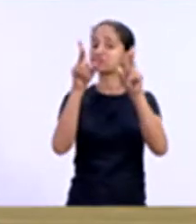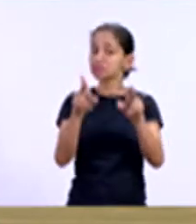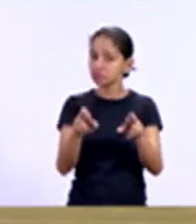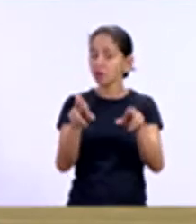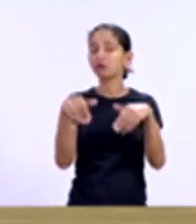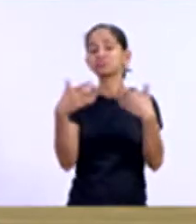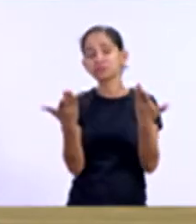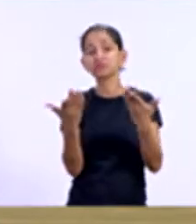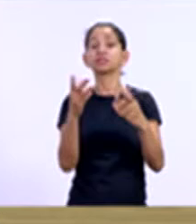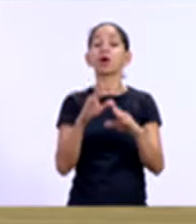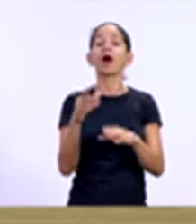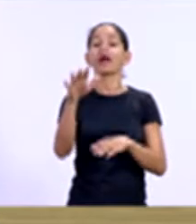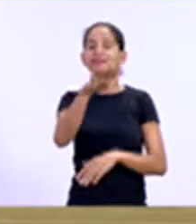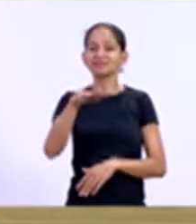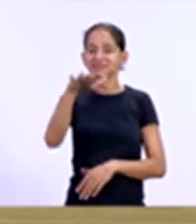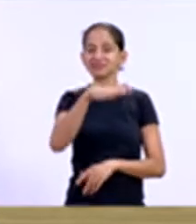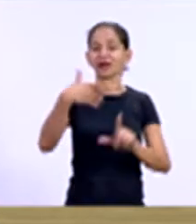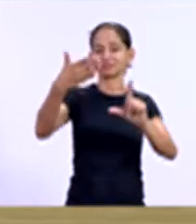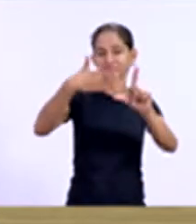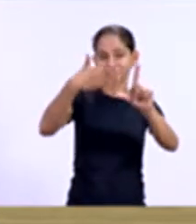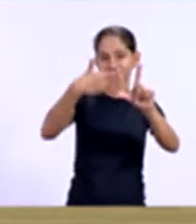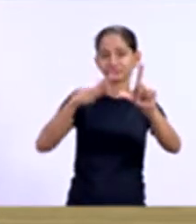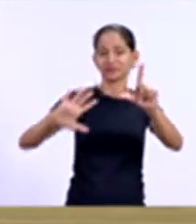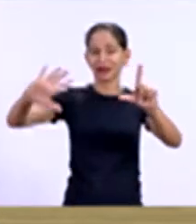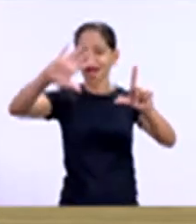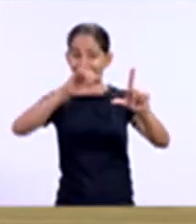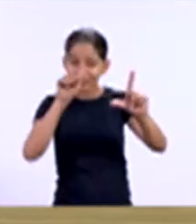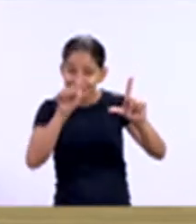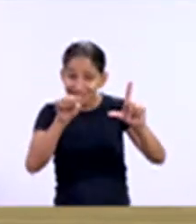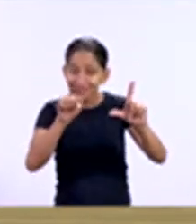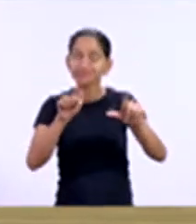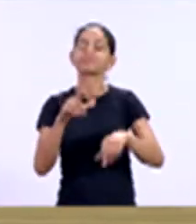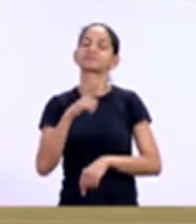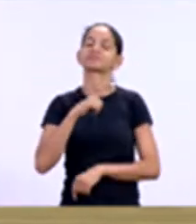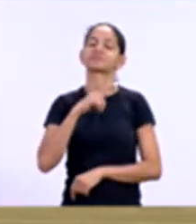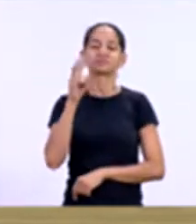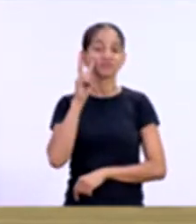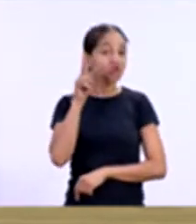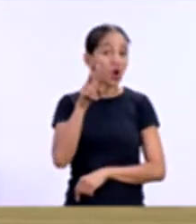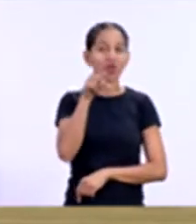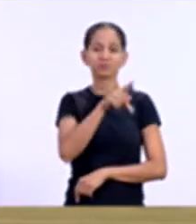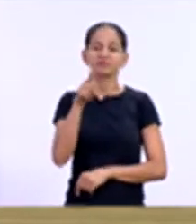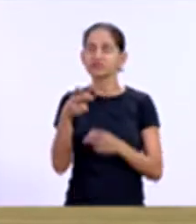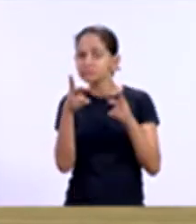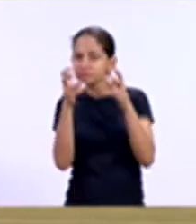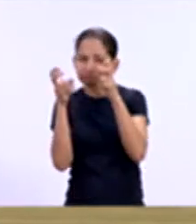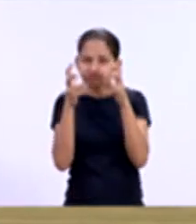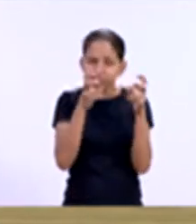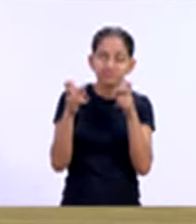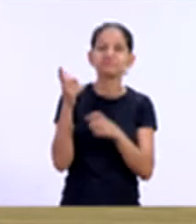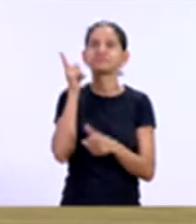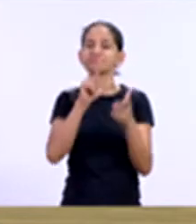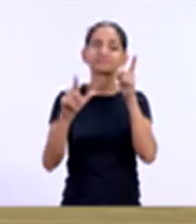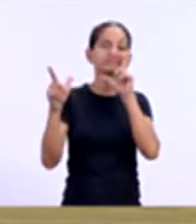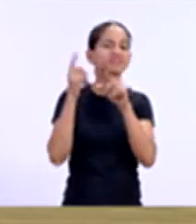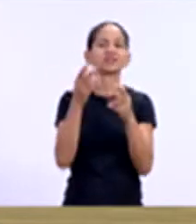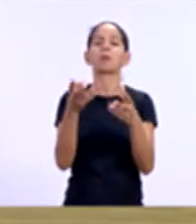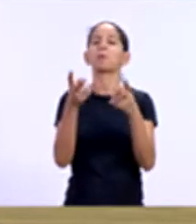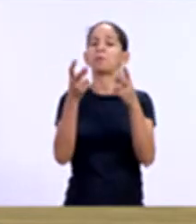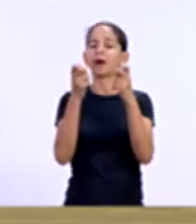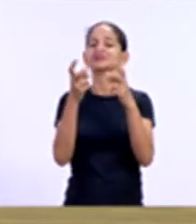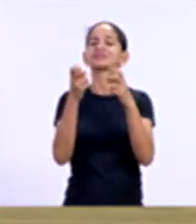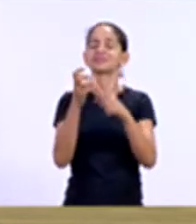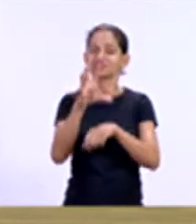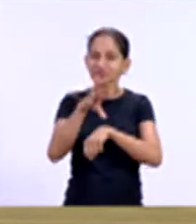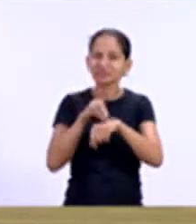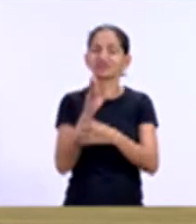através do ambiente é que o professor consegue, né, captar o conhecimento que vocês estão conseguindo, né? Aquilo que vocês conseguiram levantar de conhecimento